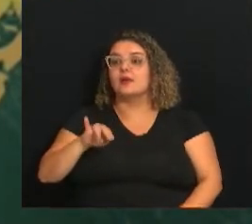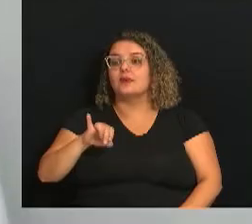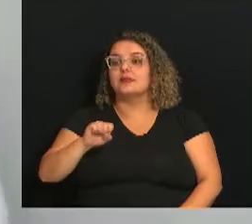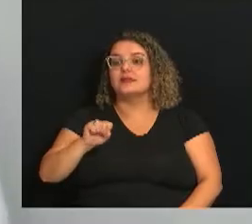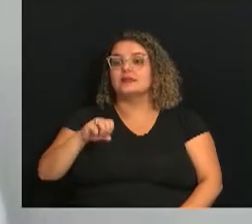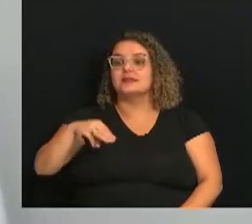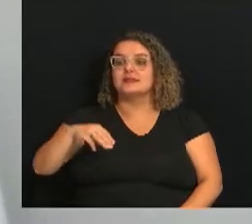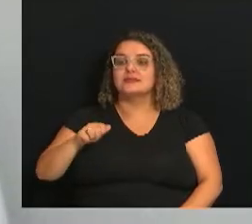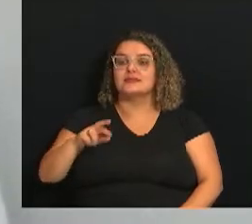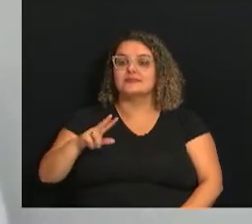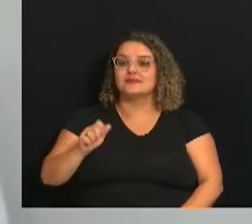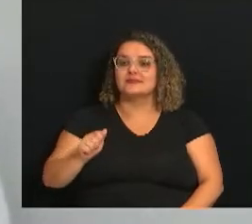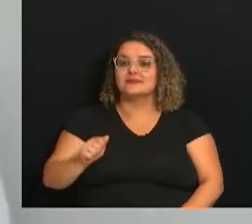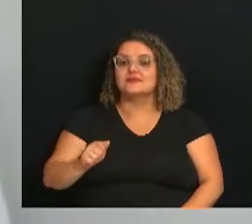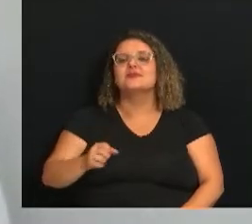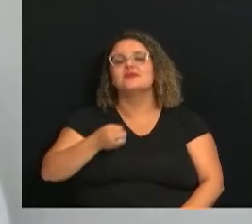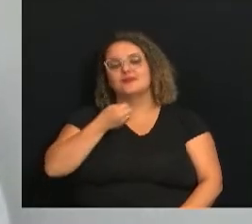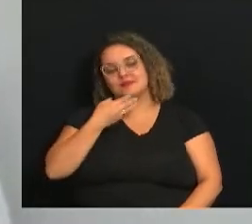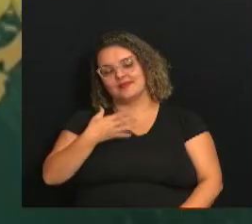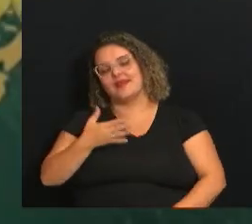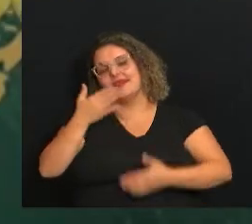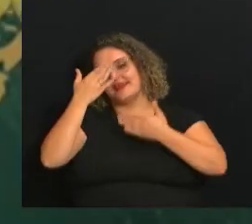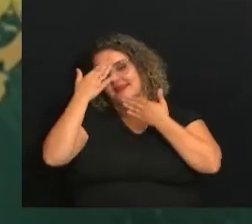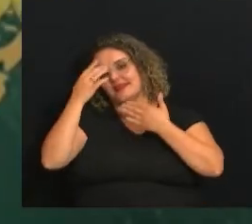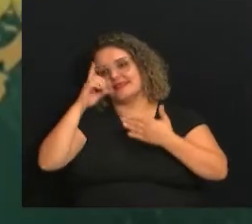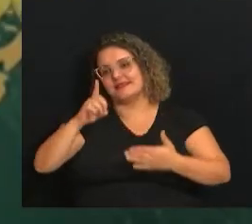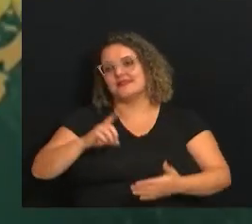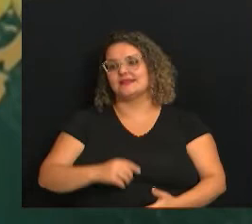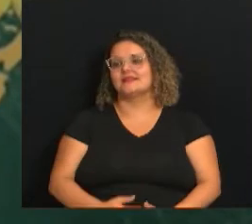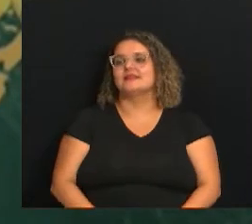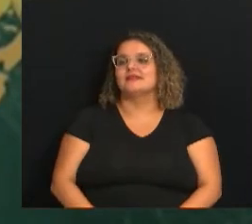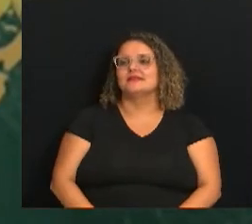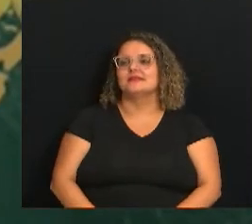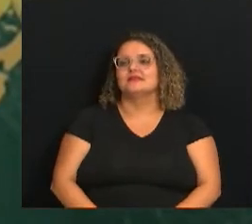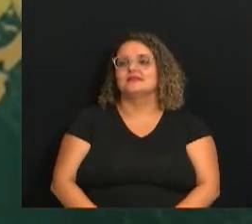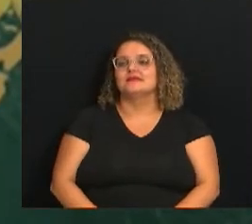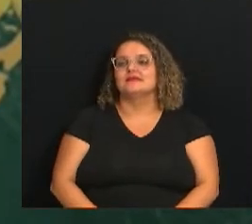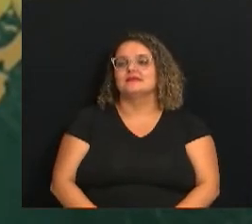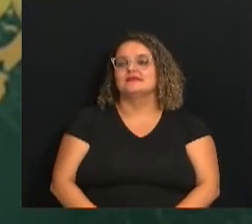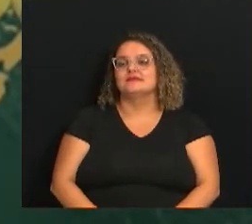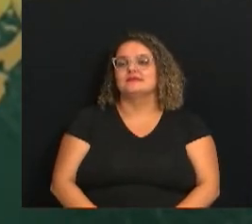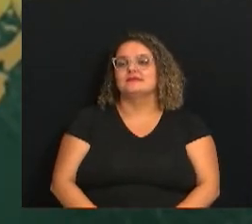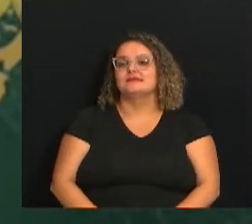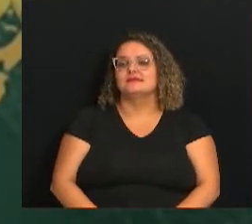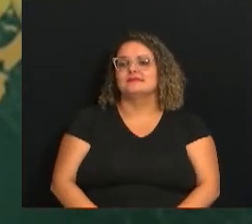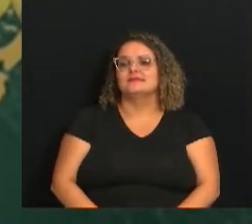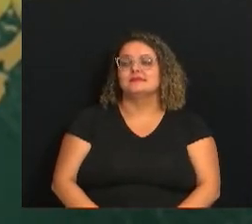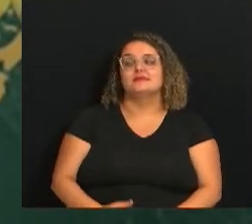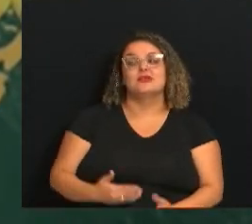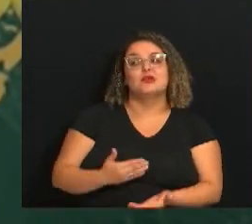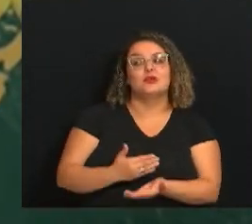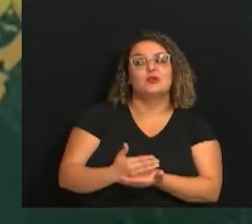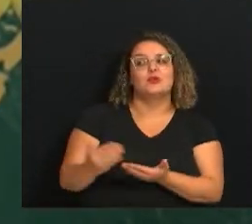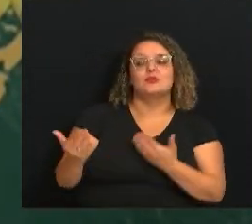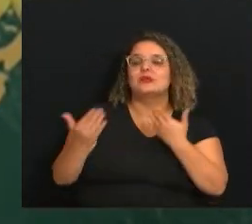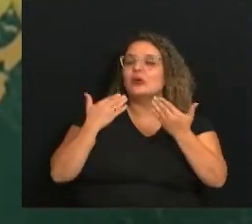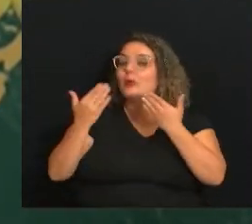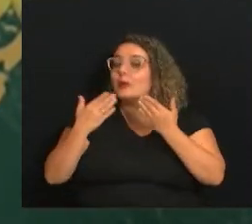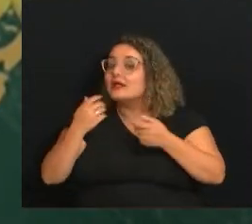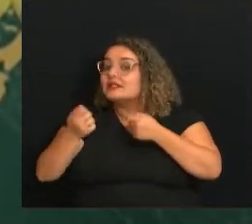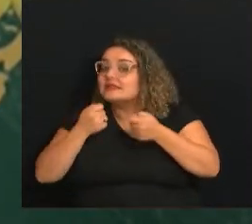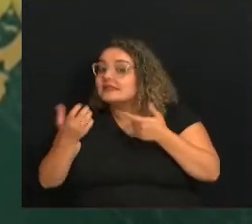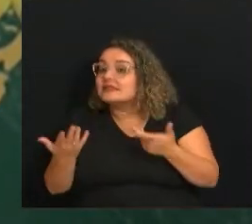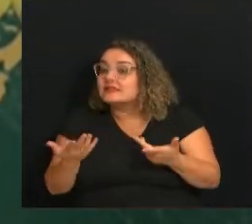Tudo jóia, graças a Deus. Então tá bom. Bom, gostaria que vocês começassem aqui a entrevista contando